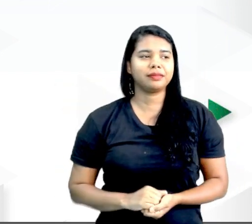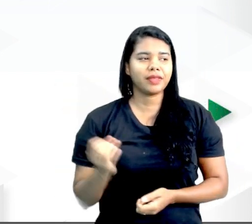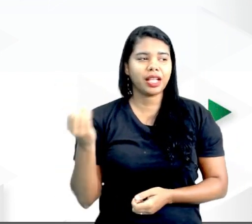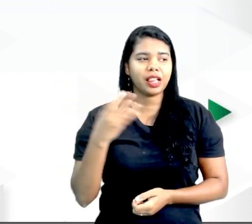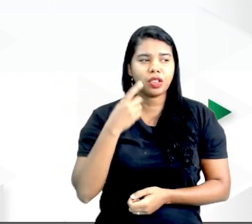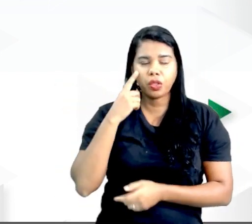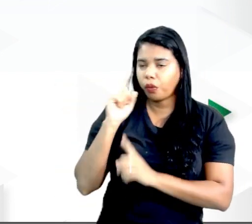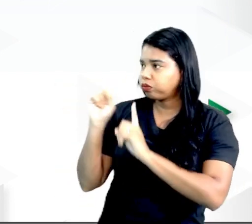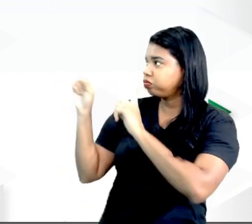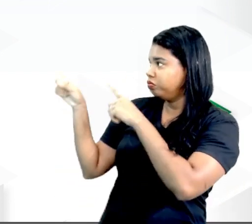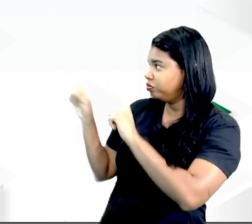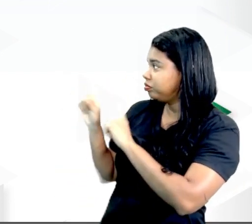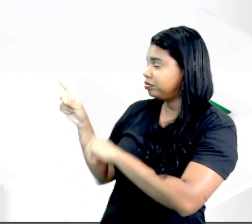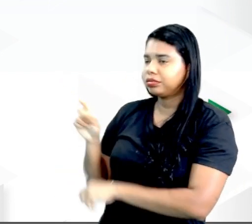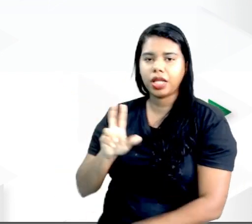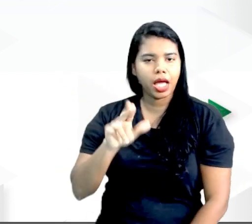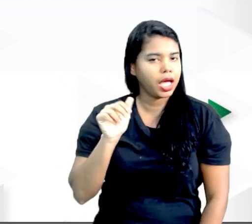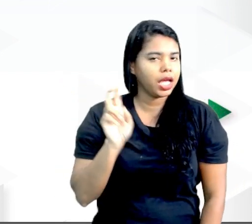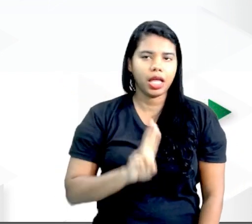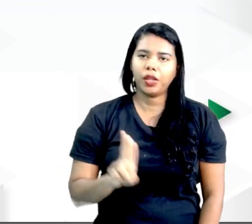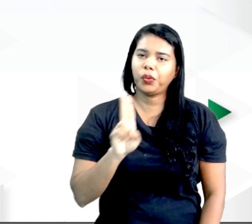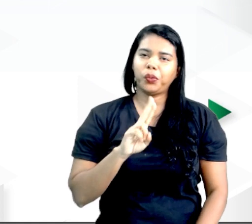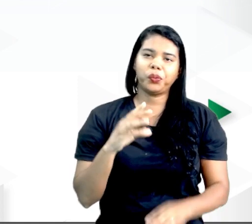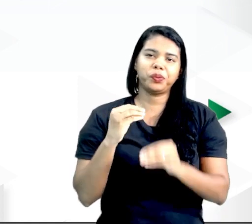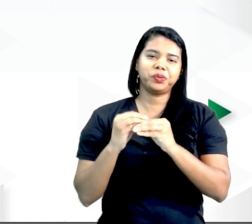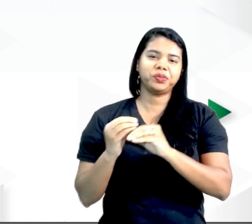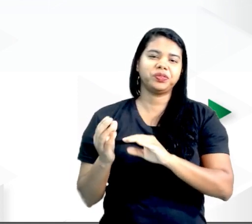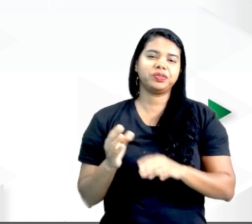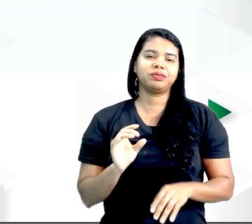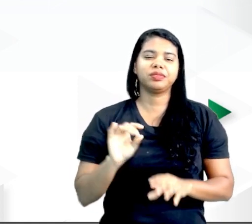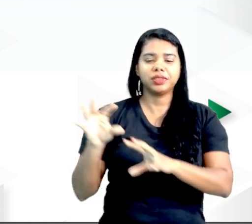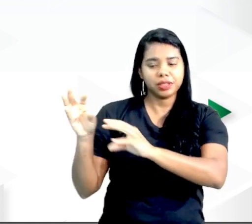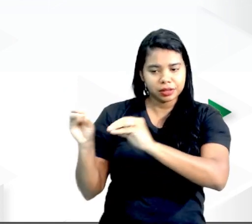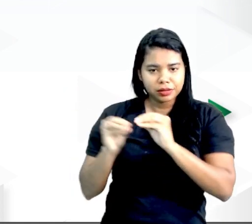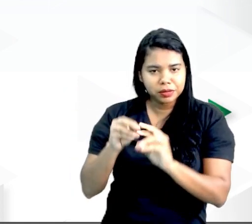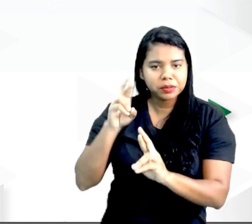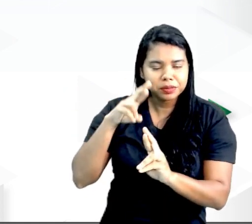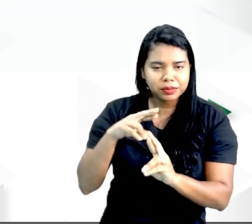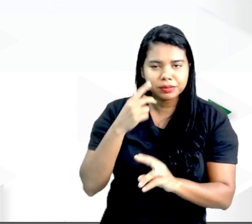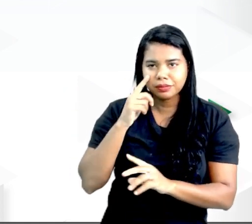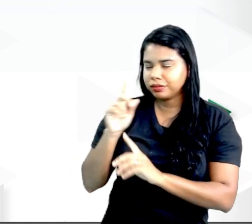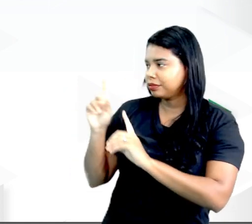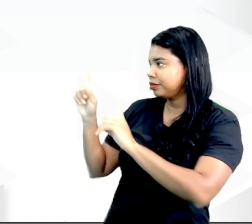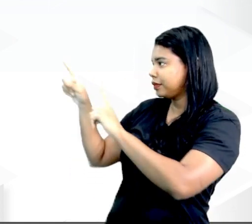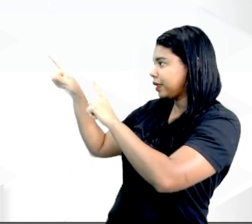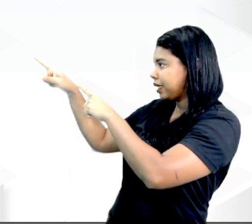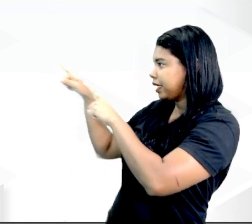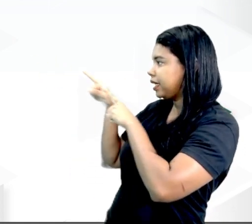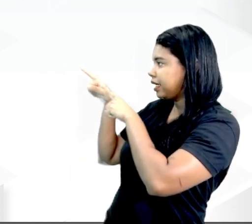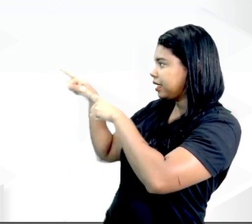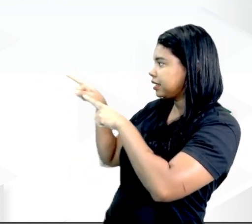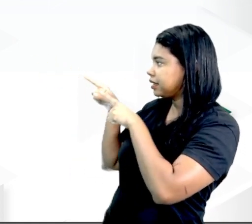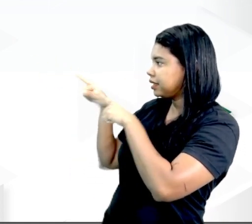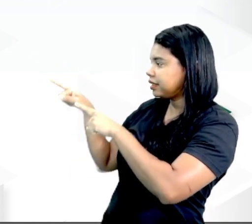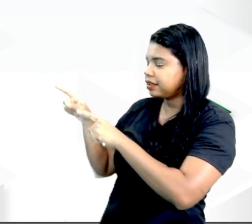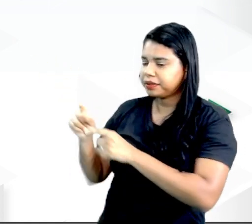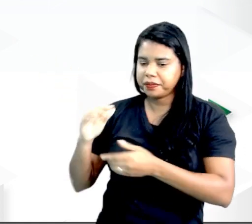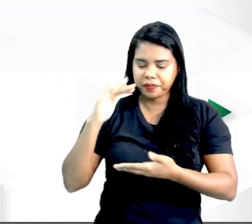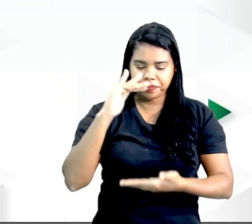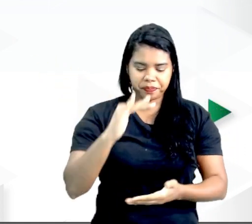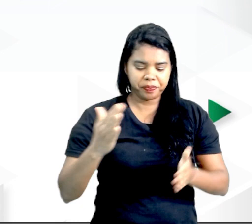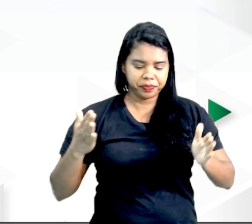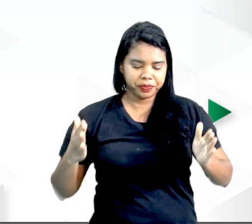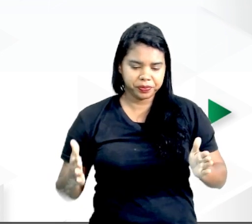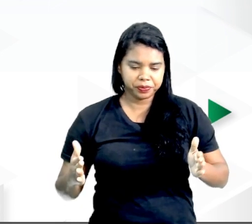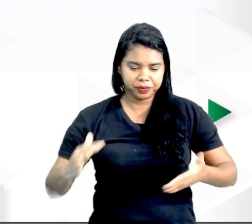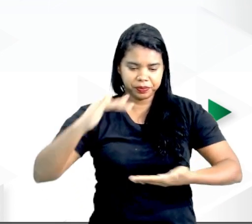esse salamim aí nunca foi usado não, tá? A gente só pegou para referenciar. Essa caixa aí é chamada de salamim. Onde eu